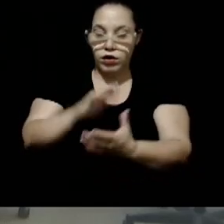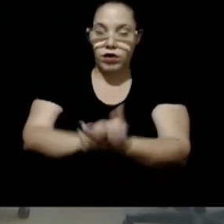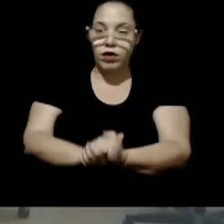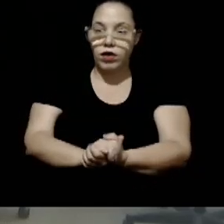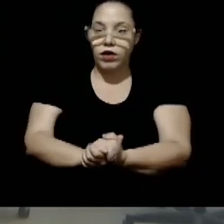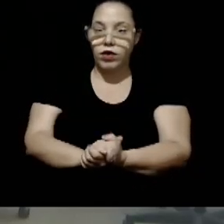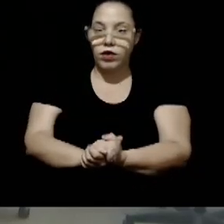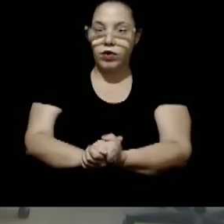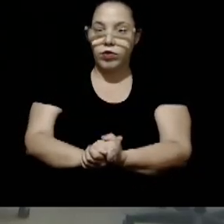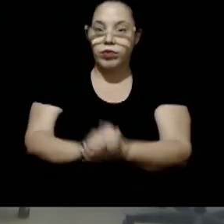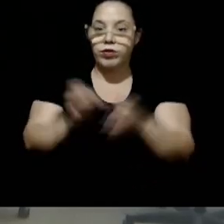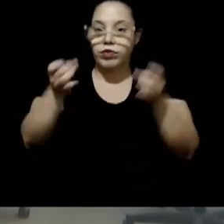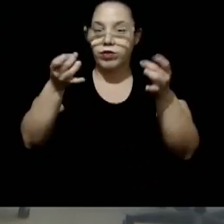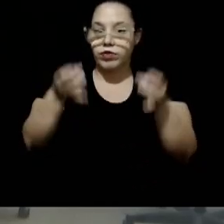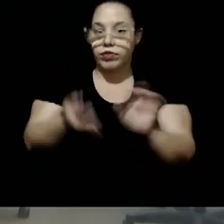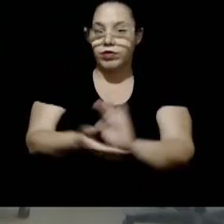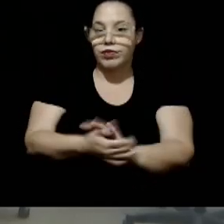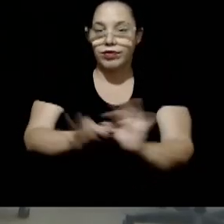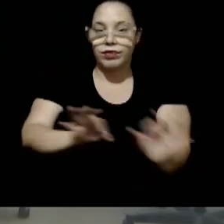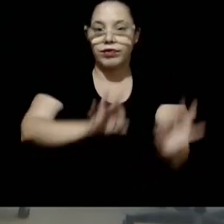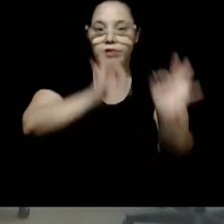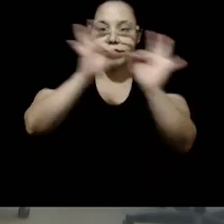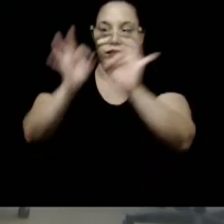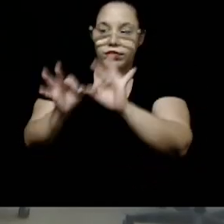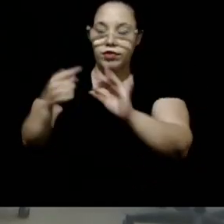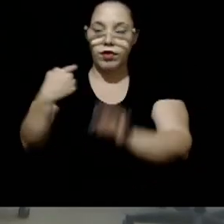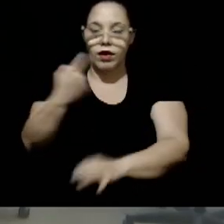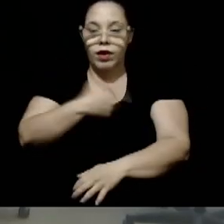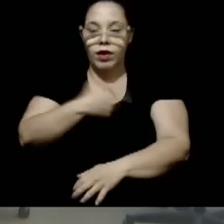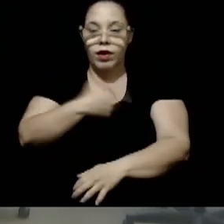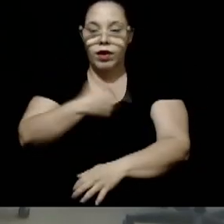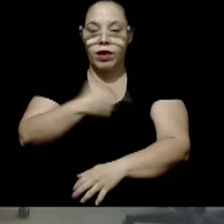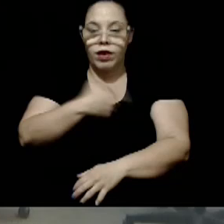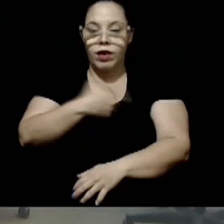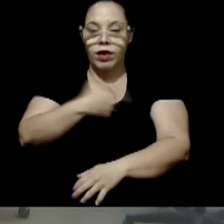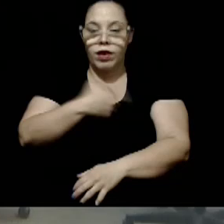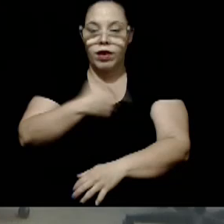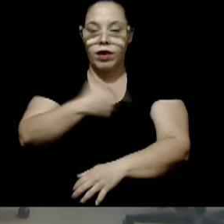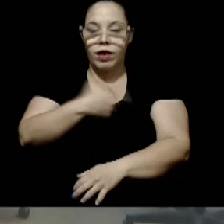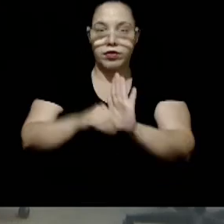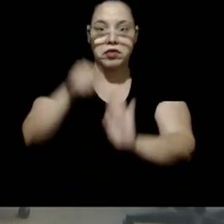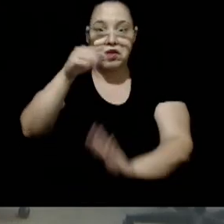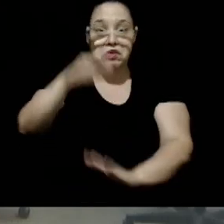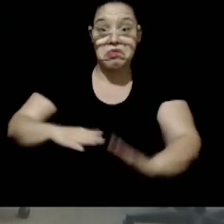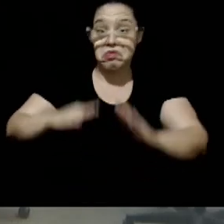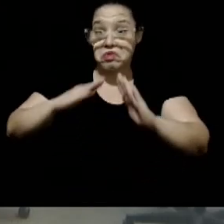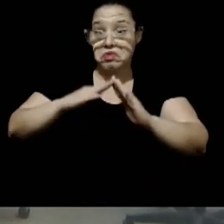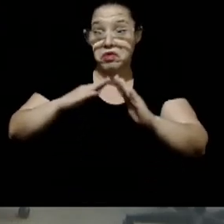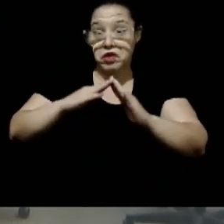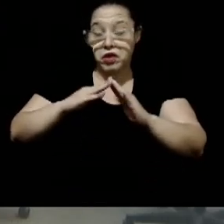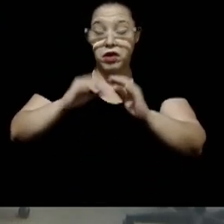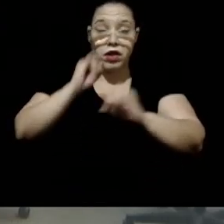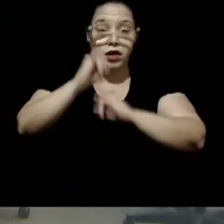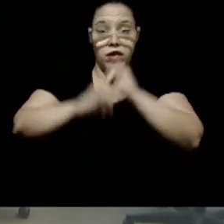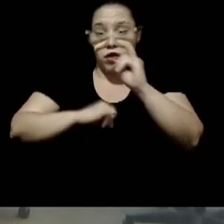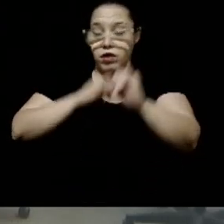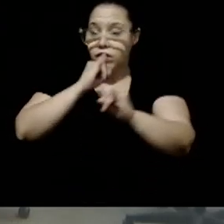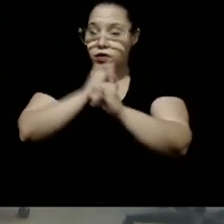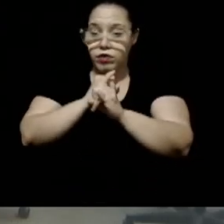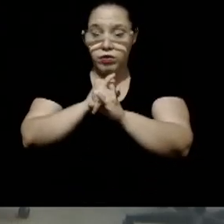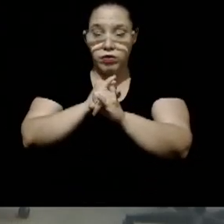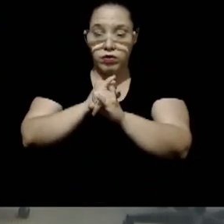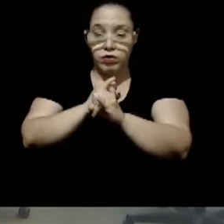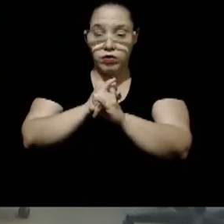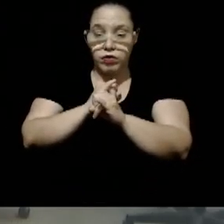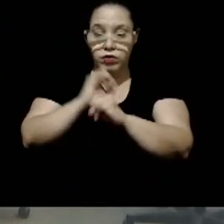para você que acompanha a nossa programação seja aí na sua casa na internet na TV a cabo ou então